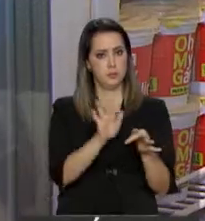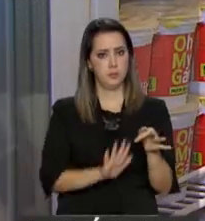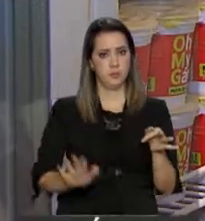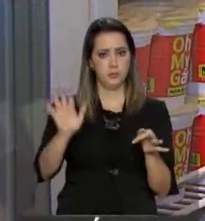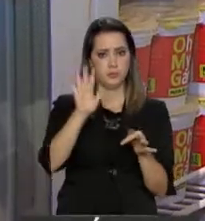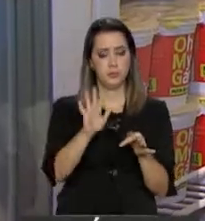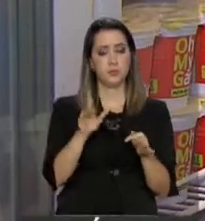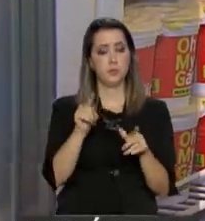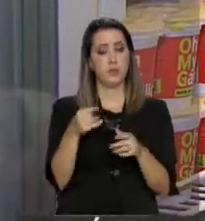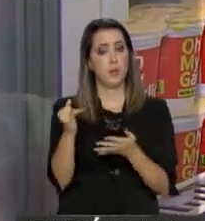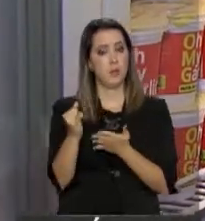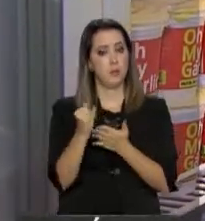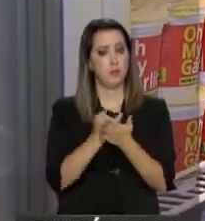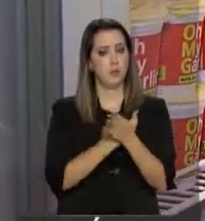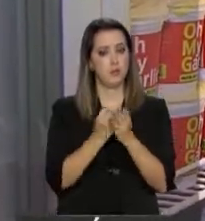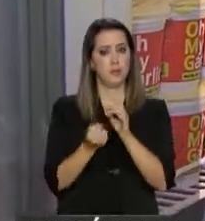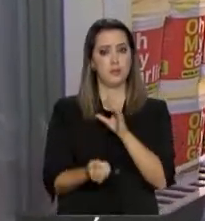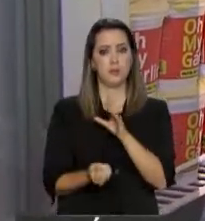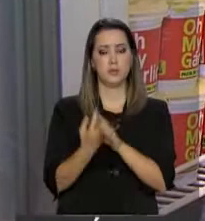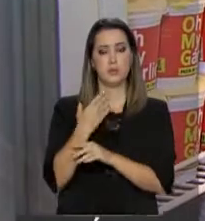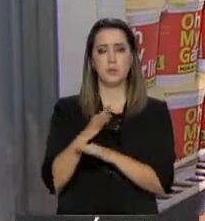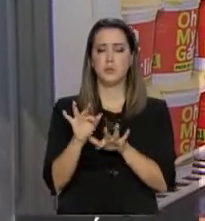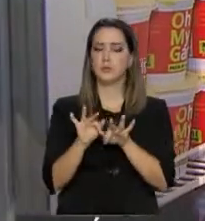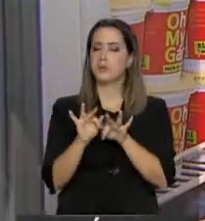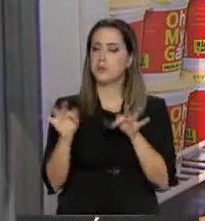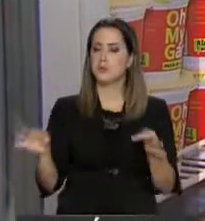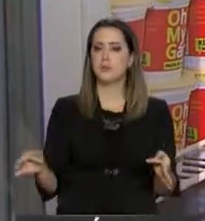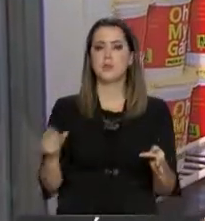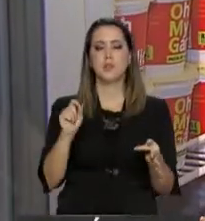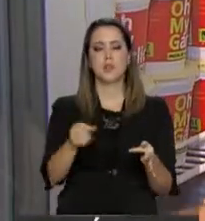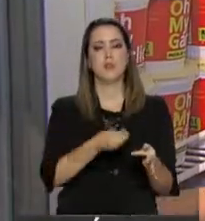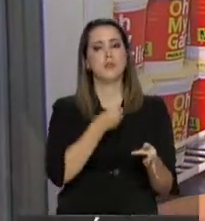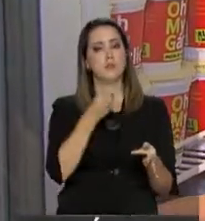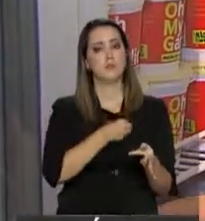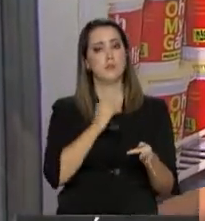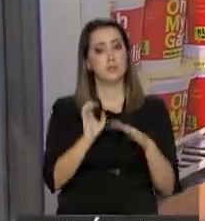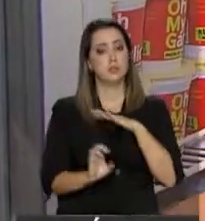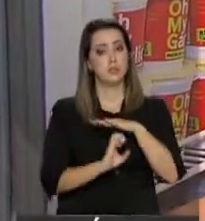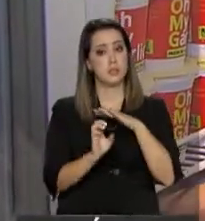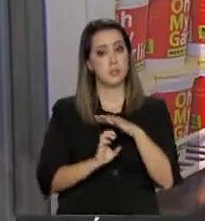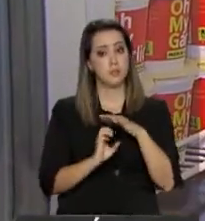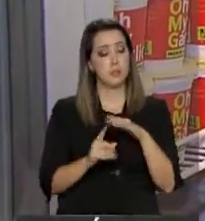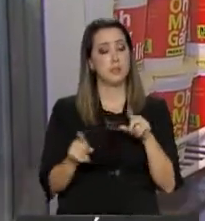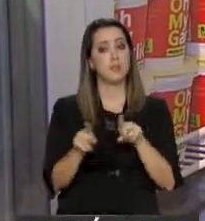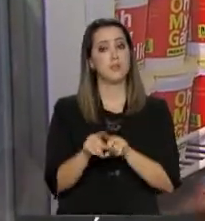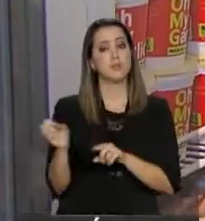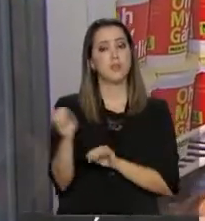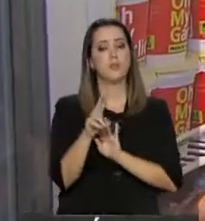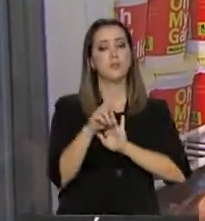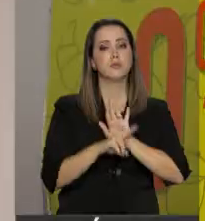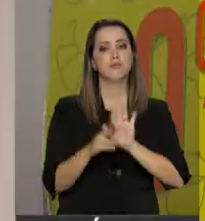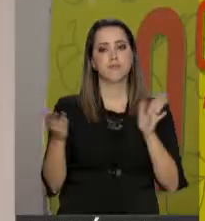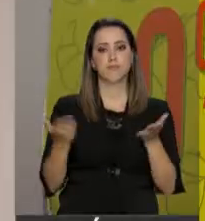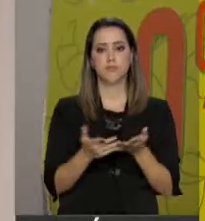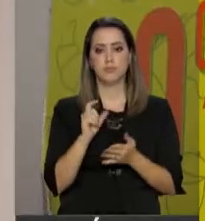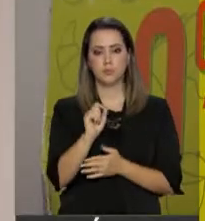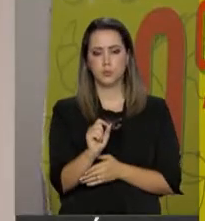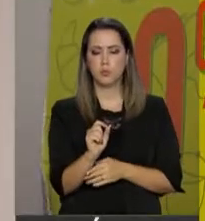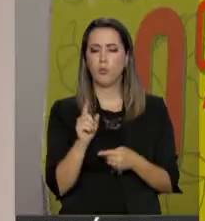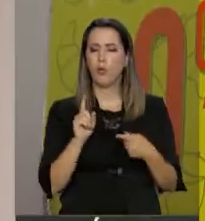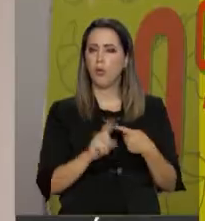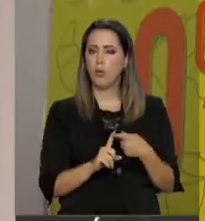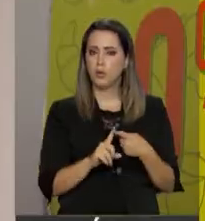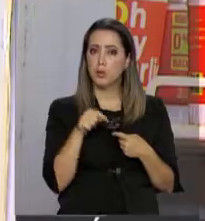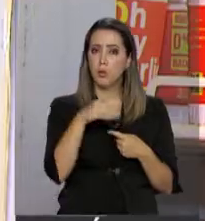sistema tributário criado para descomplicar a vida dos micro e pequenos empresários e que agora têm novas regras entre elas